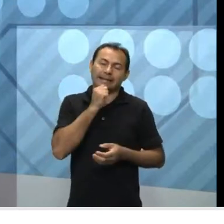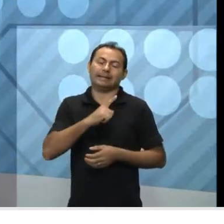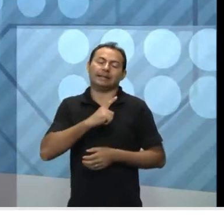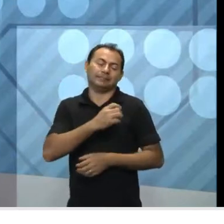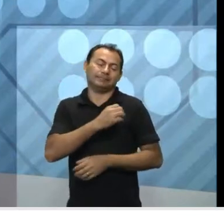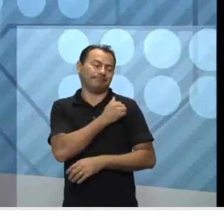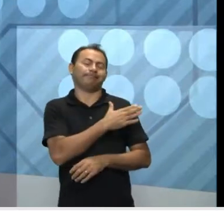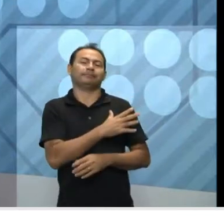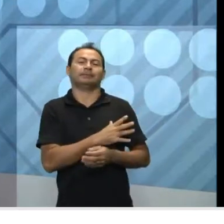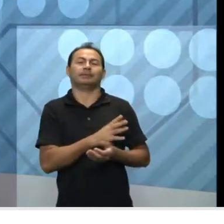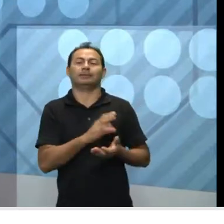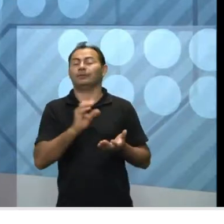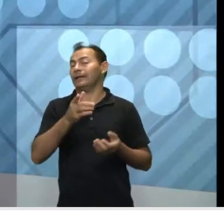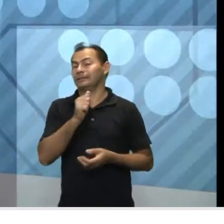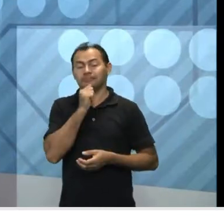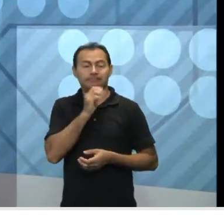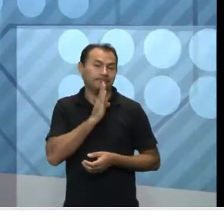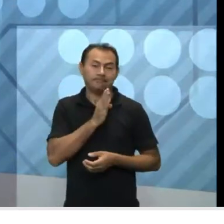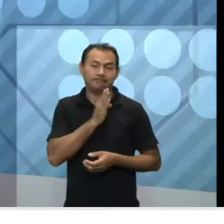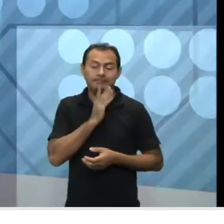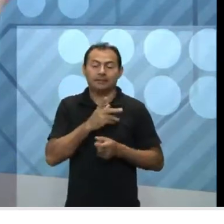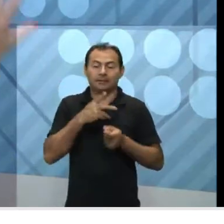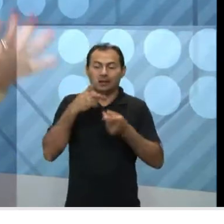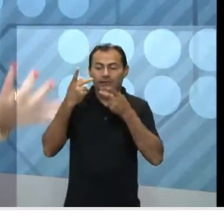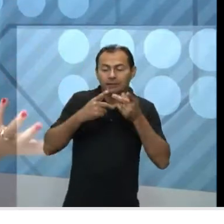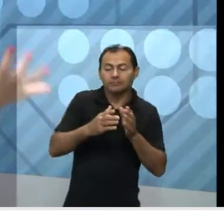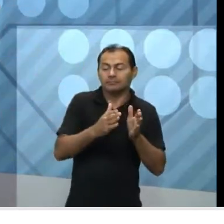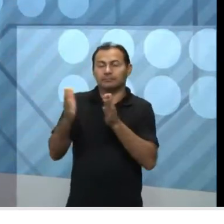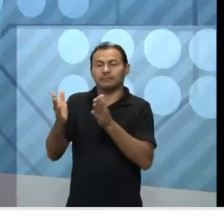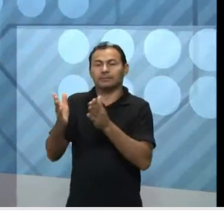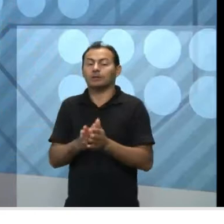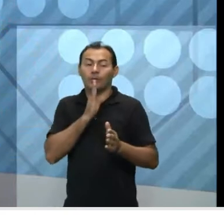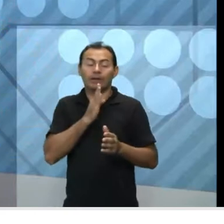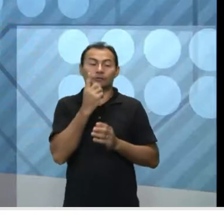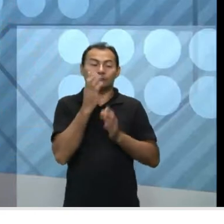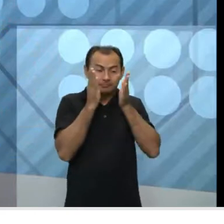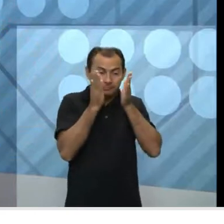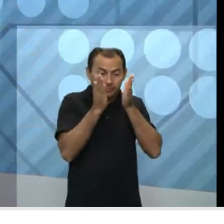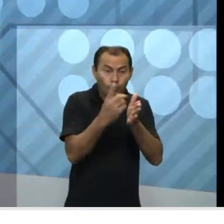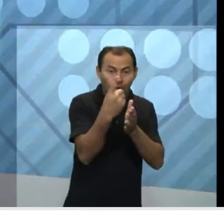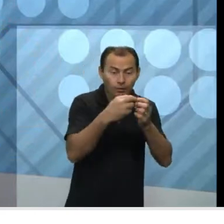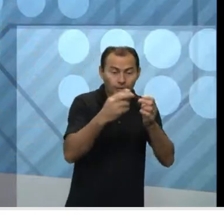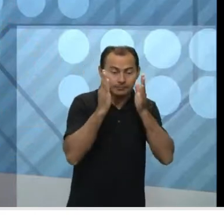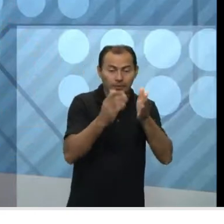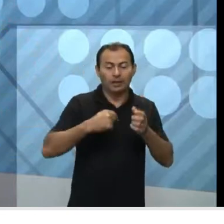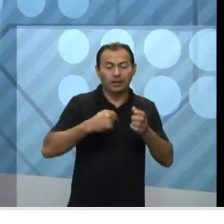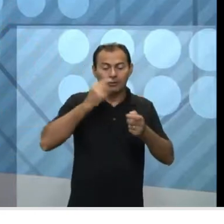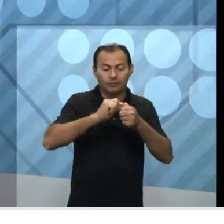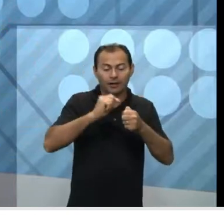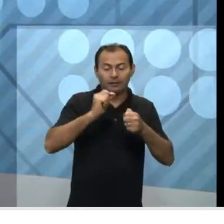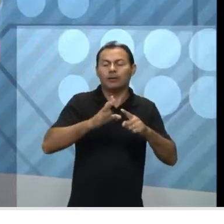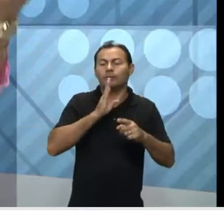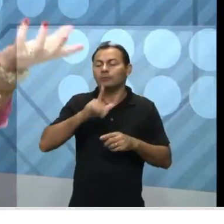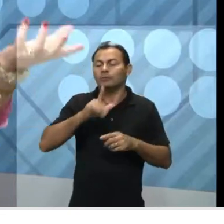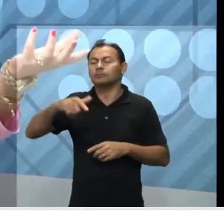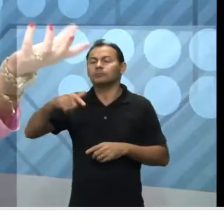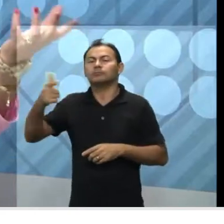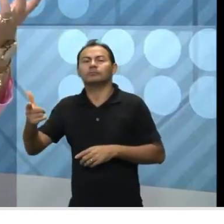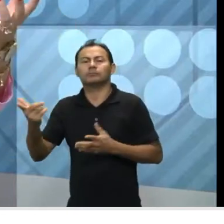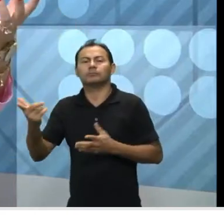falando do outro lado. Às vezes se conhece só, né, o que eu faço, mas não conhece o que estão realizando, os estudos